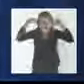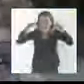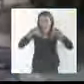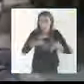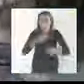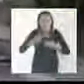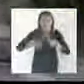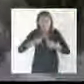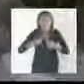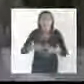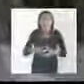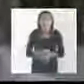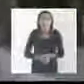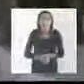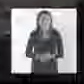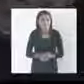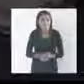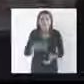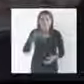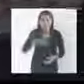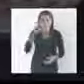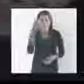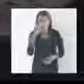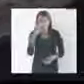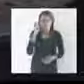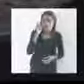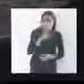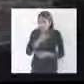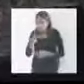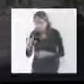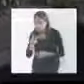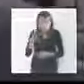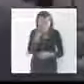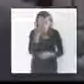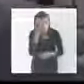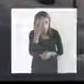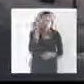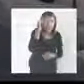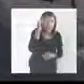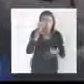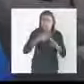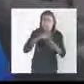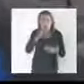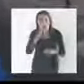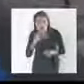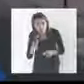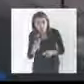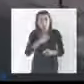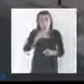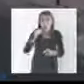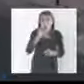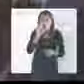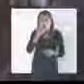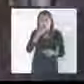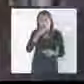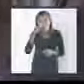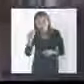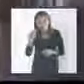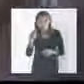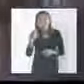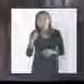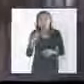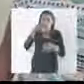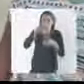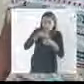suada, agitado. Foi aqui que comecei a conhecer o mundo e a entender por que meu pai, João Evangelista, resolveu entrar para a política. João